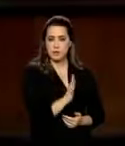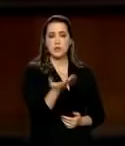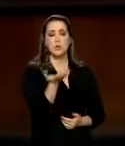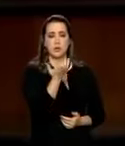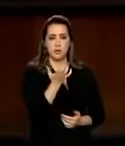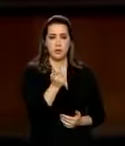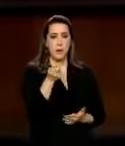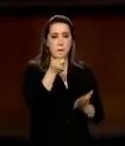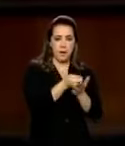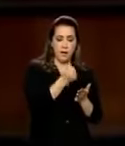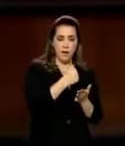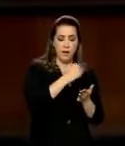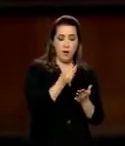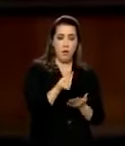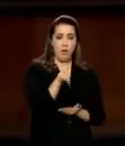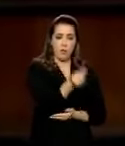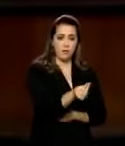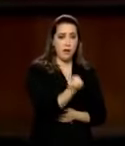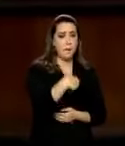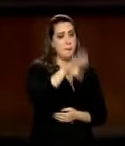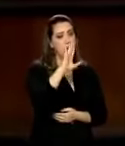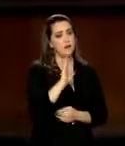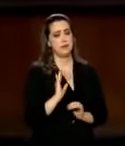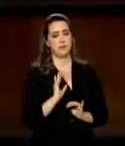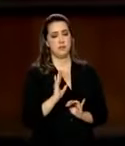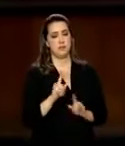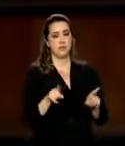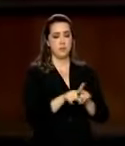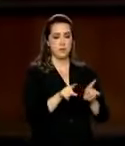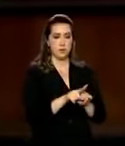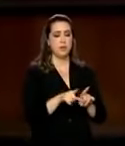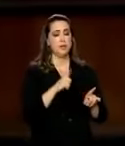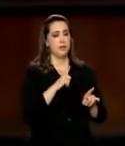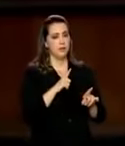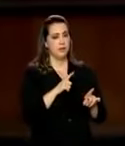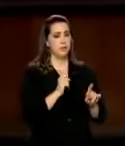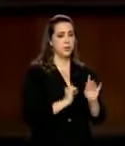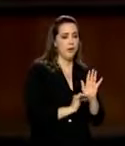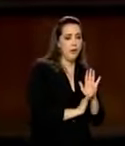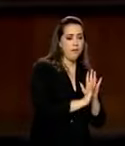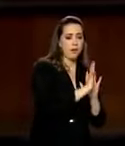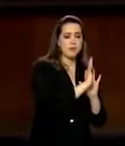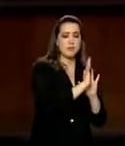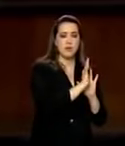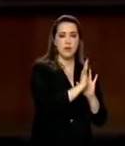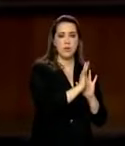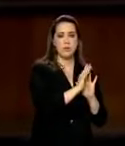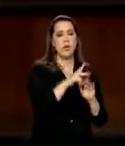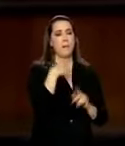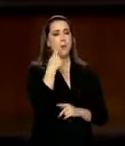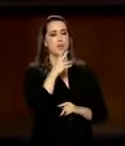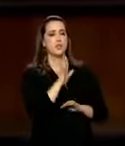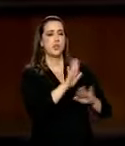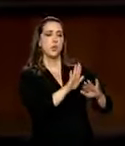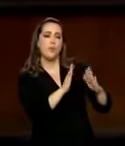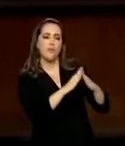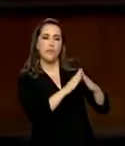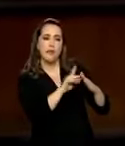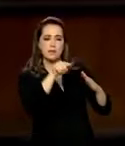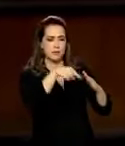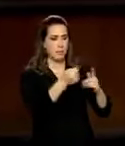mais. Agora, paralelamente a tudo isso, também tivemos a questão da inflação. A política do fique em casa, a economia te vê